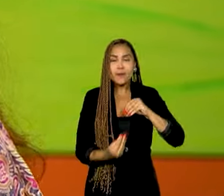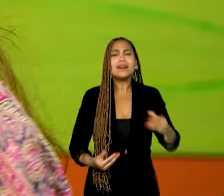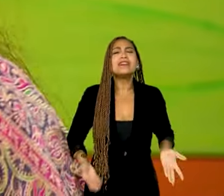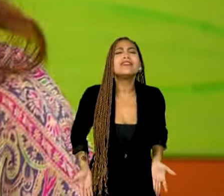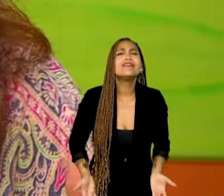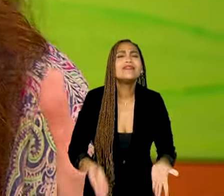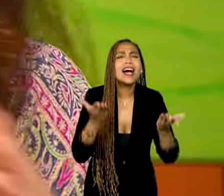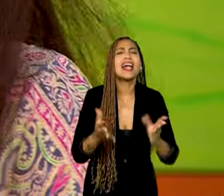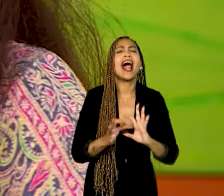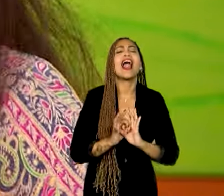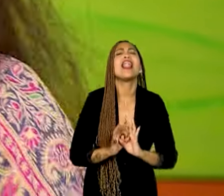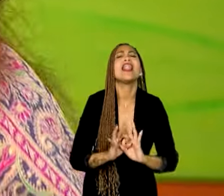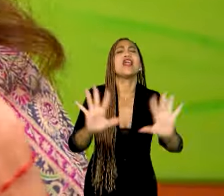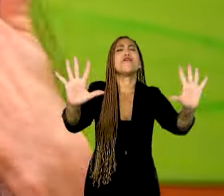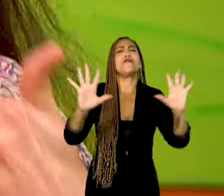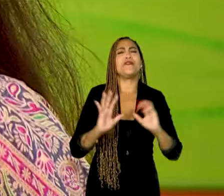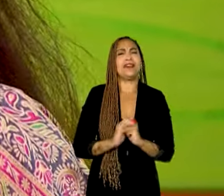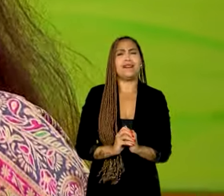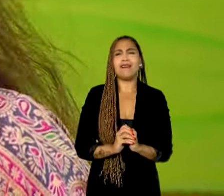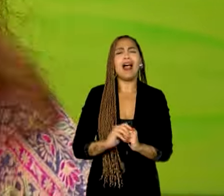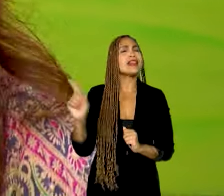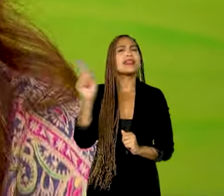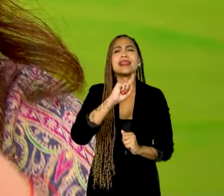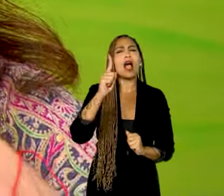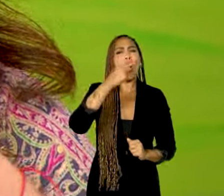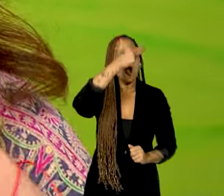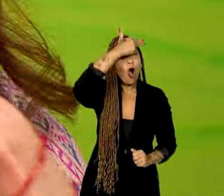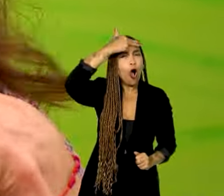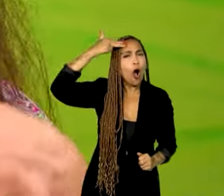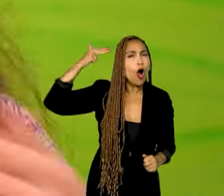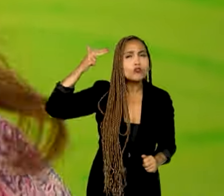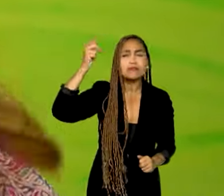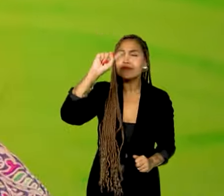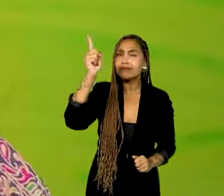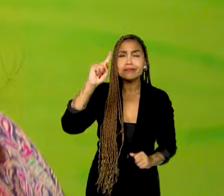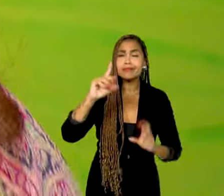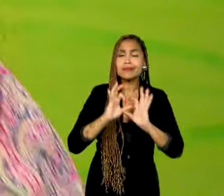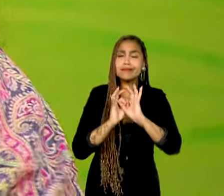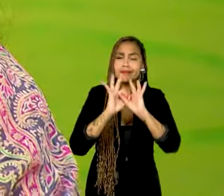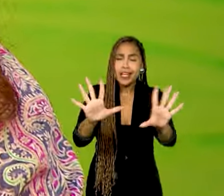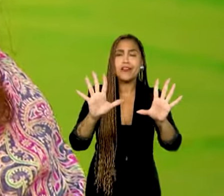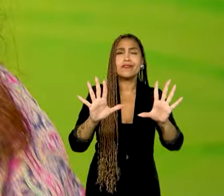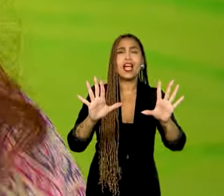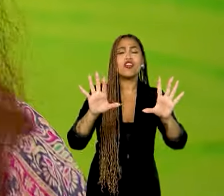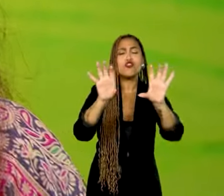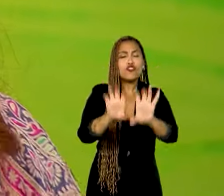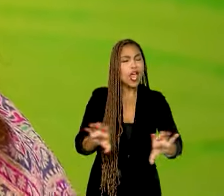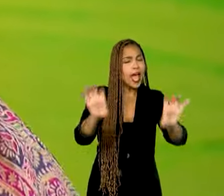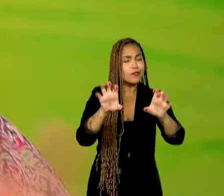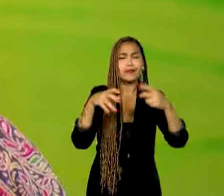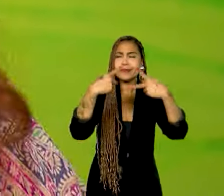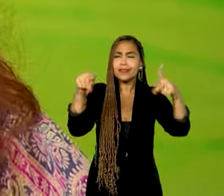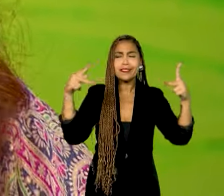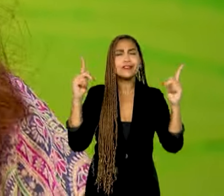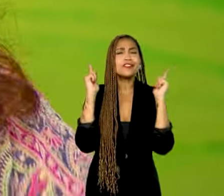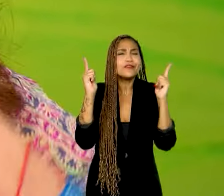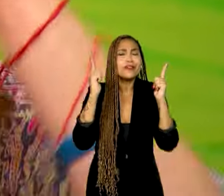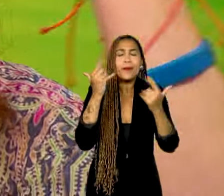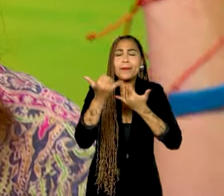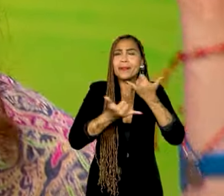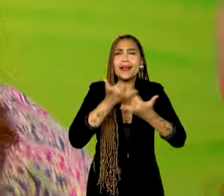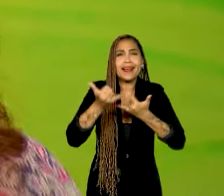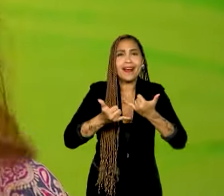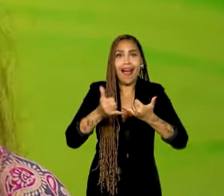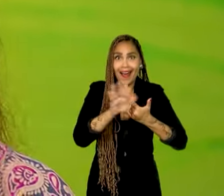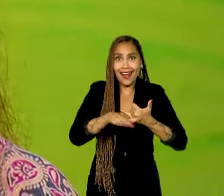livres, não se rotulem, sejam o que vocês quiserem ser. Olha, se divirtam, brinquem, deixem essa